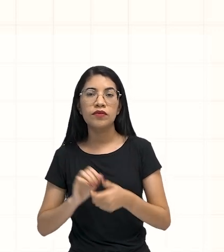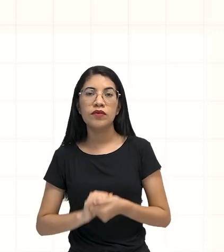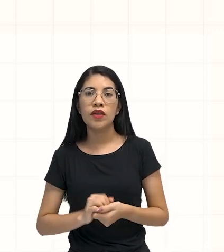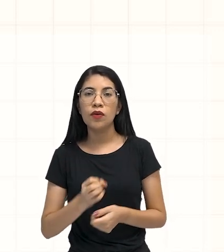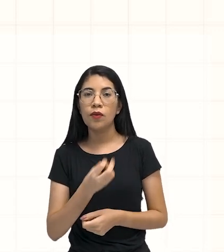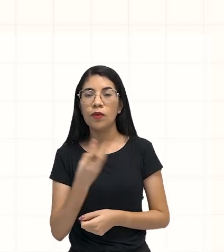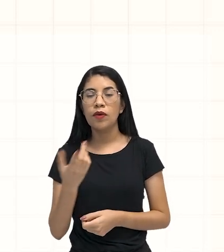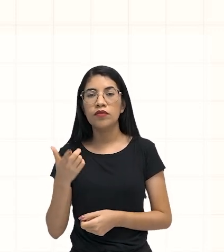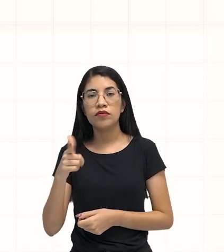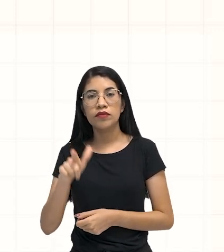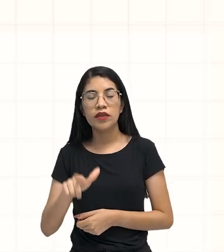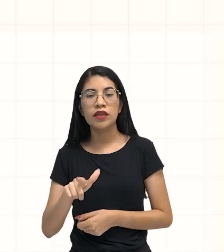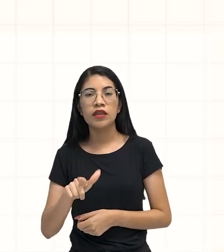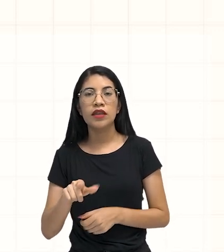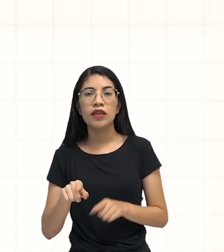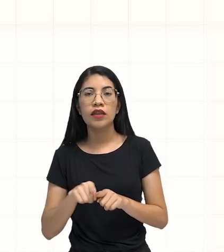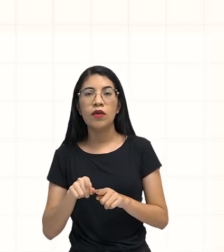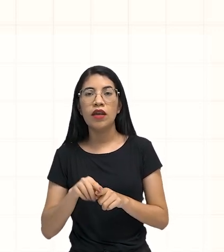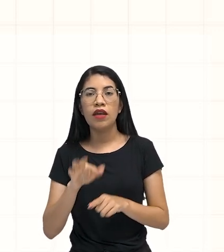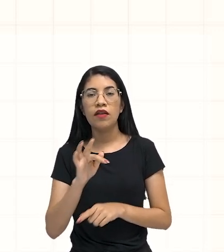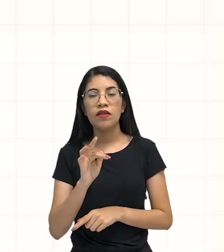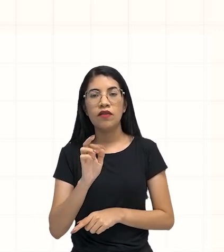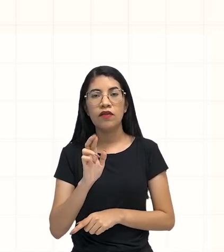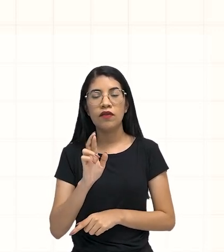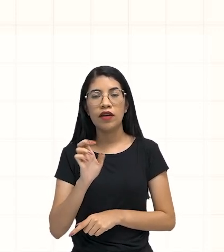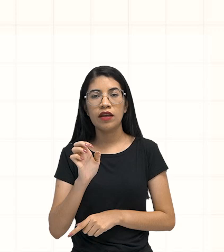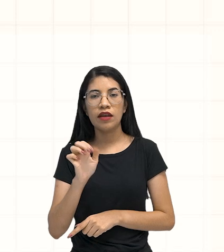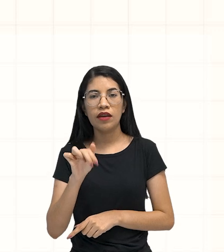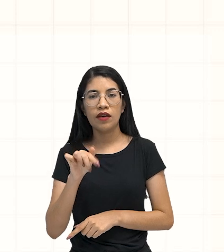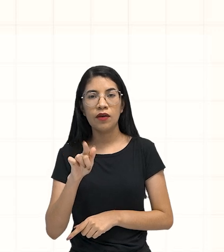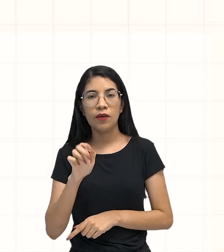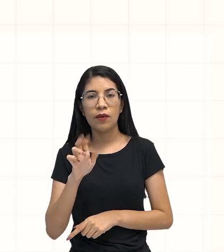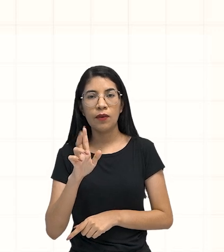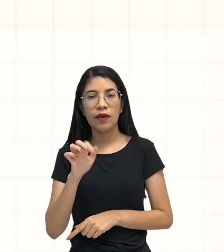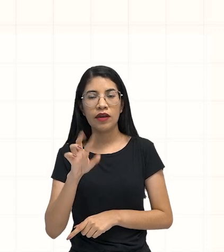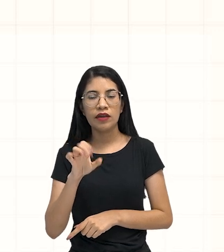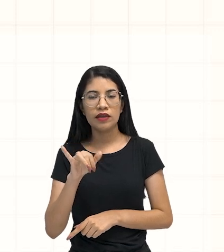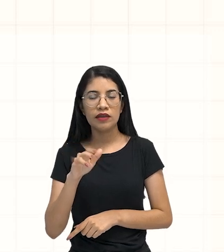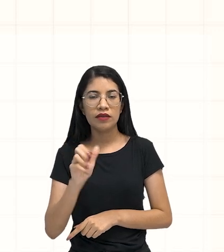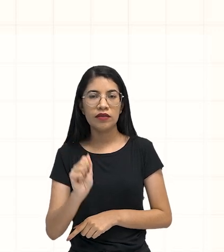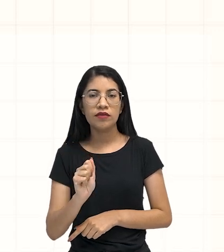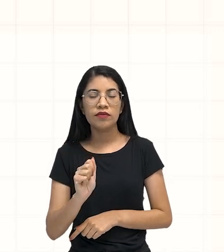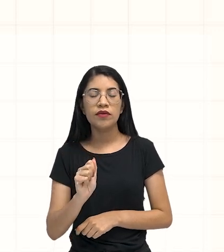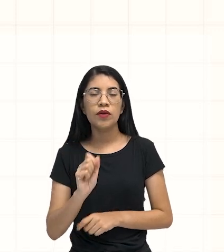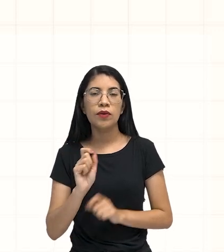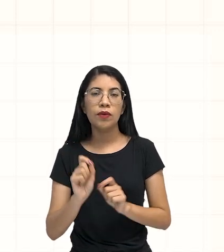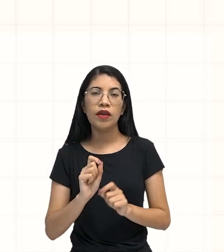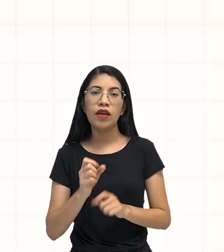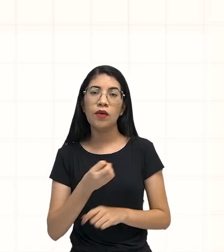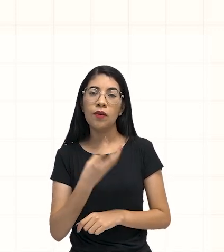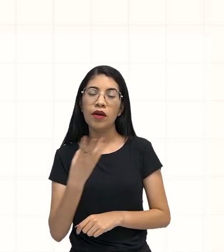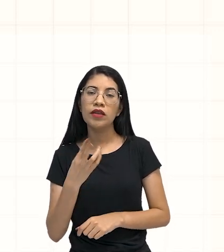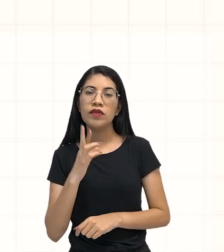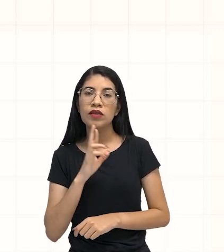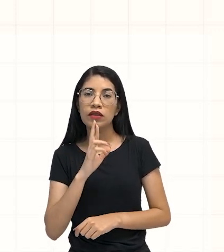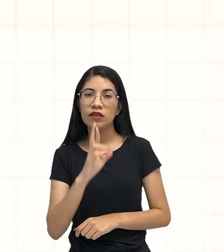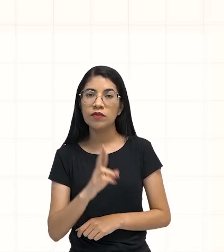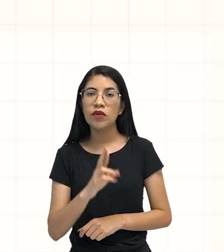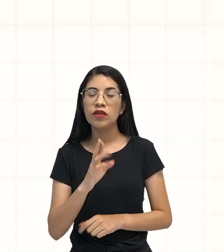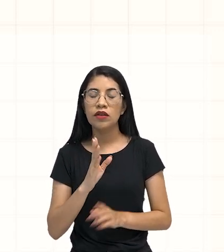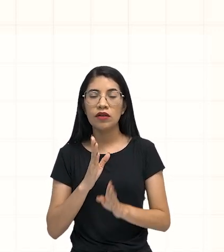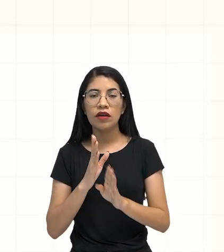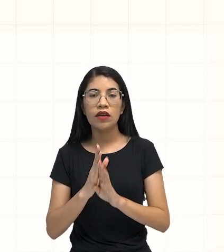o número de vezes, chamamos frequência de um resultado, o número de vezes que